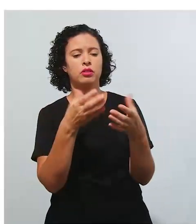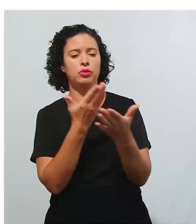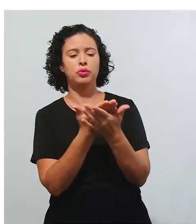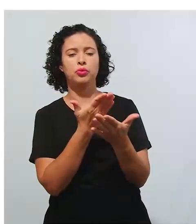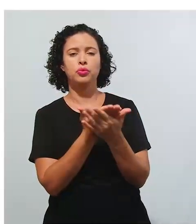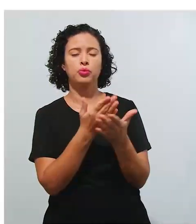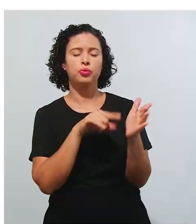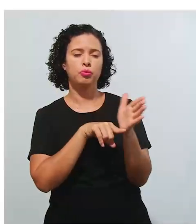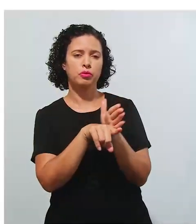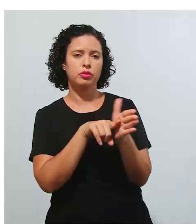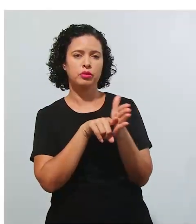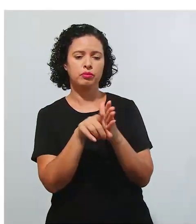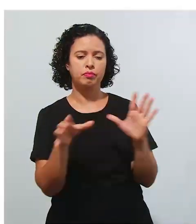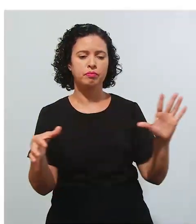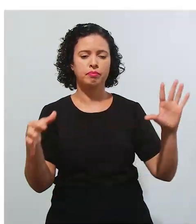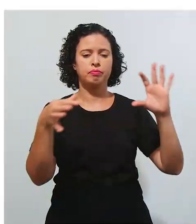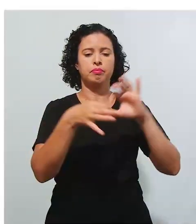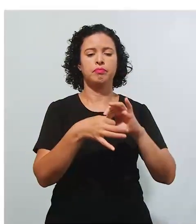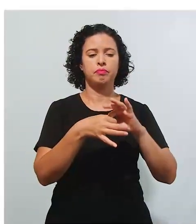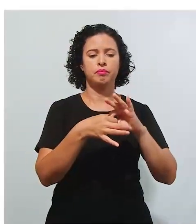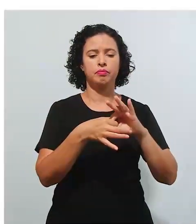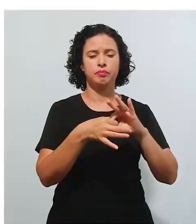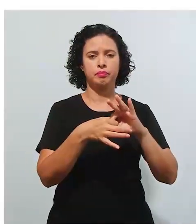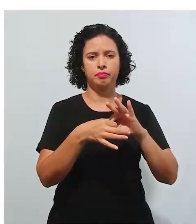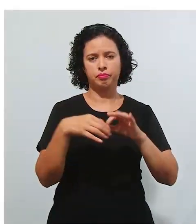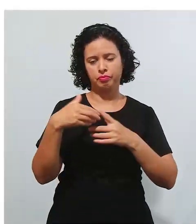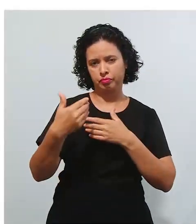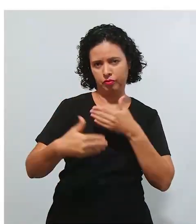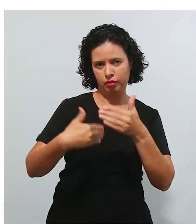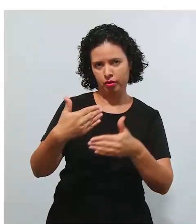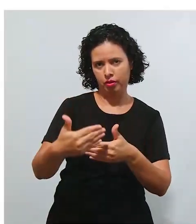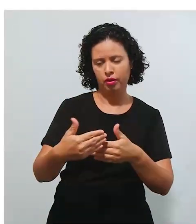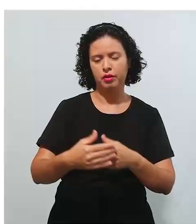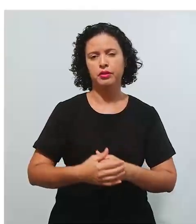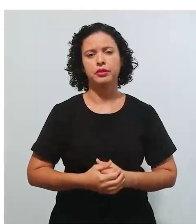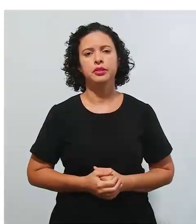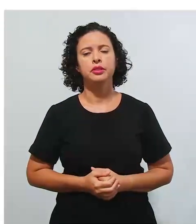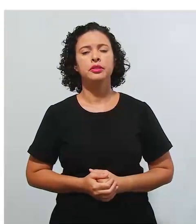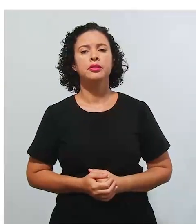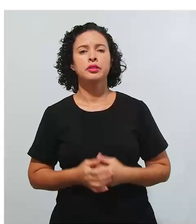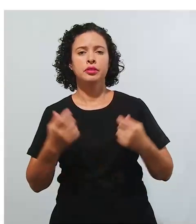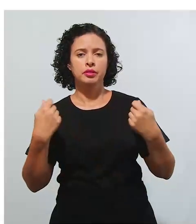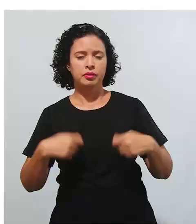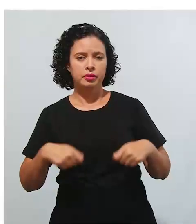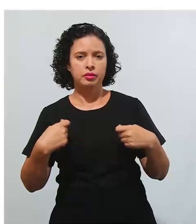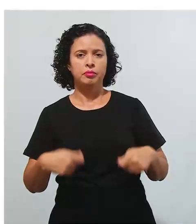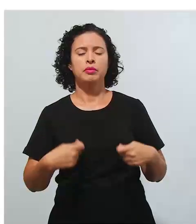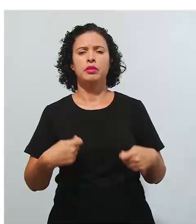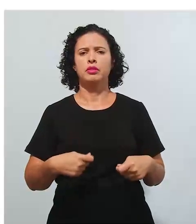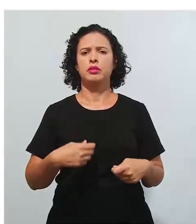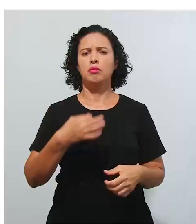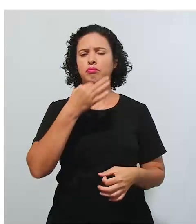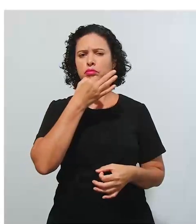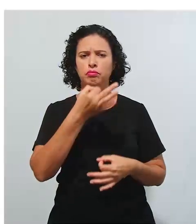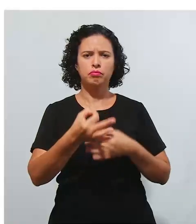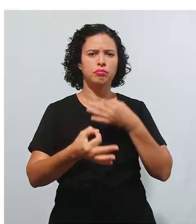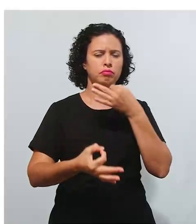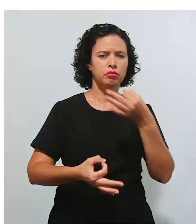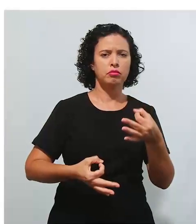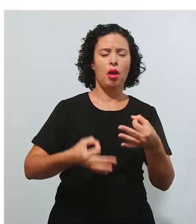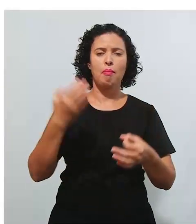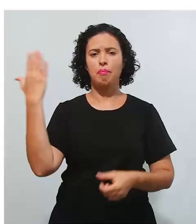estudos e pesquisas vinculadas aos demais atores do processo, que necessitam de argumentos,